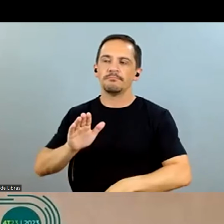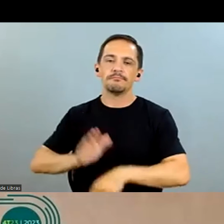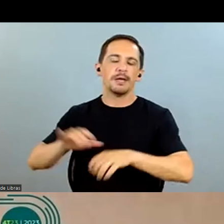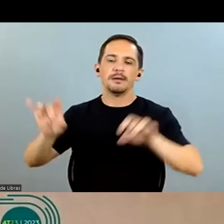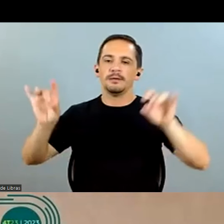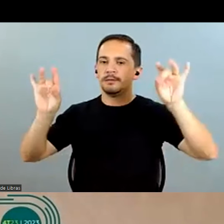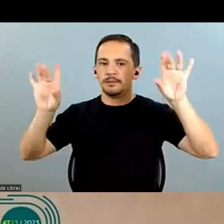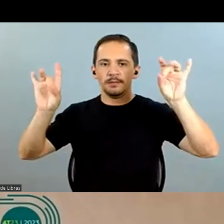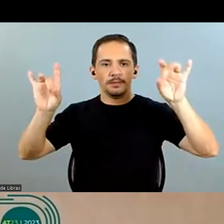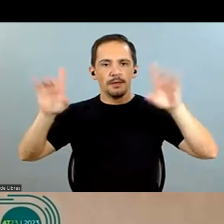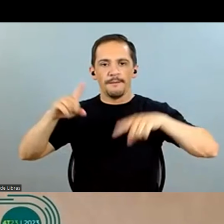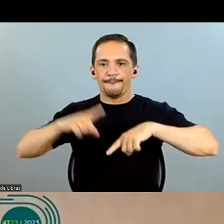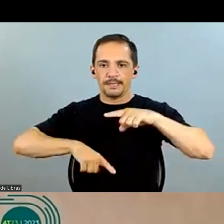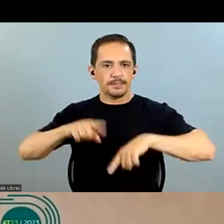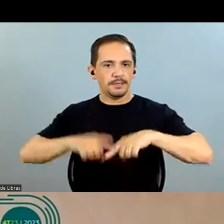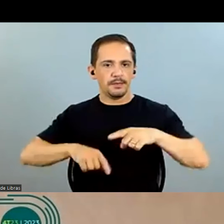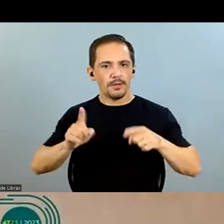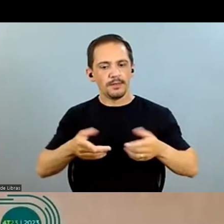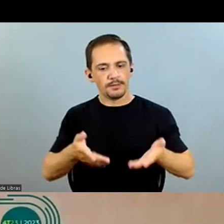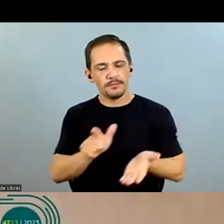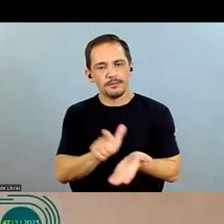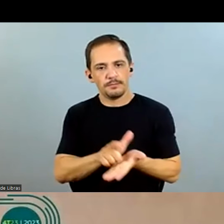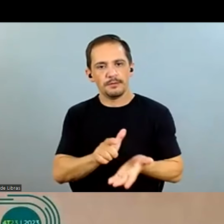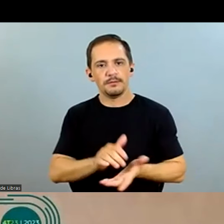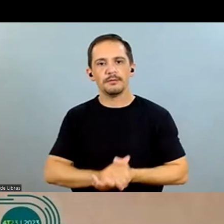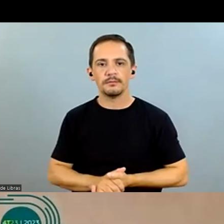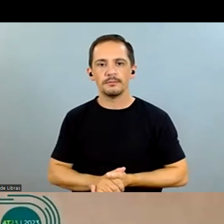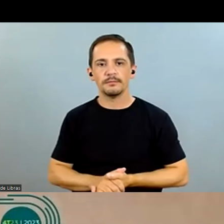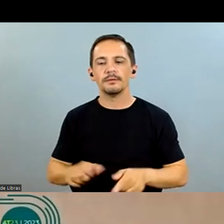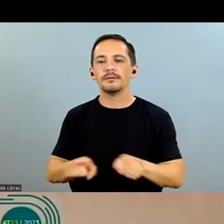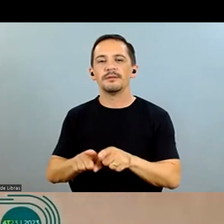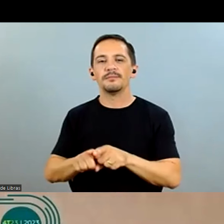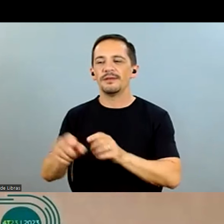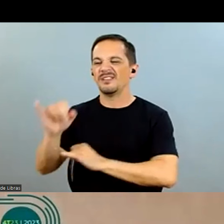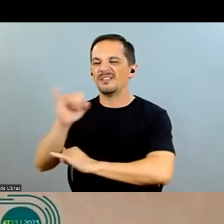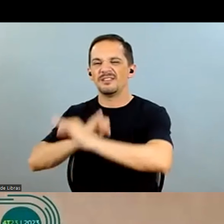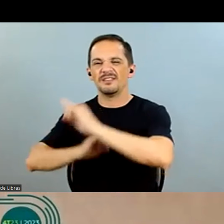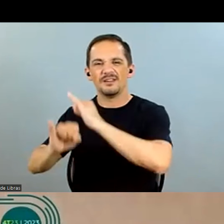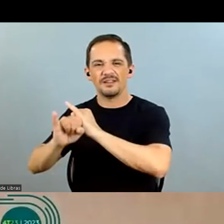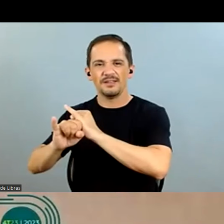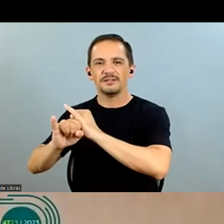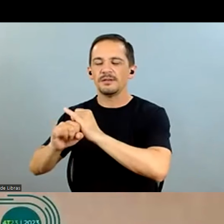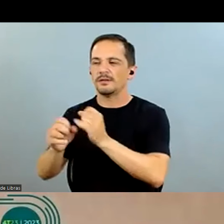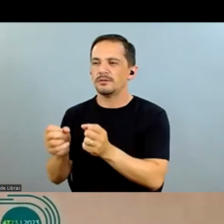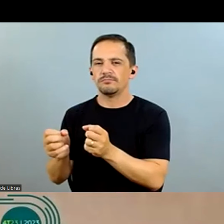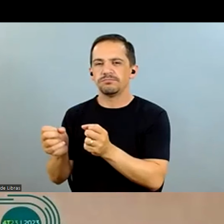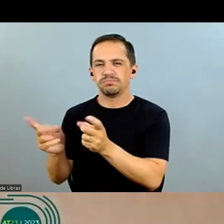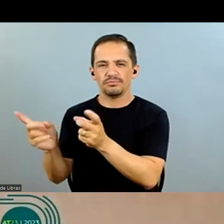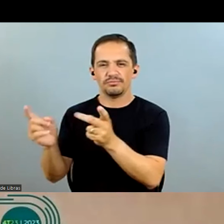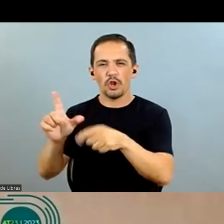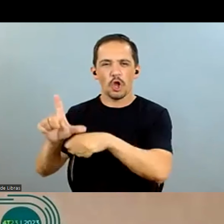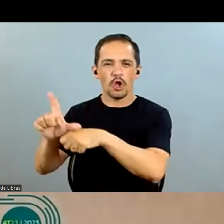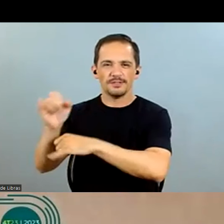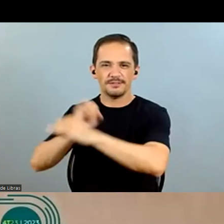hoje e e também a questão do e-commerce crescendo aí a dois dígitos né nós tivemos um crescimento muito forte durante